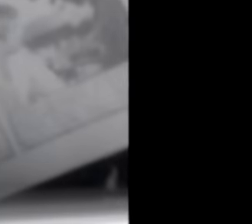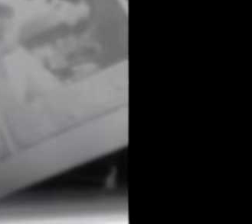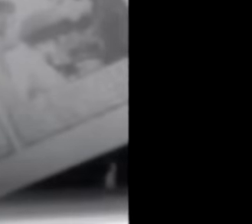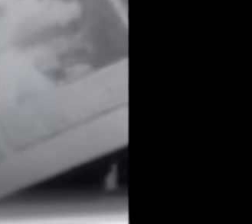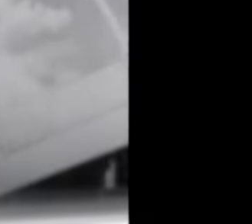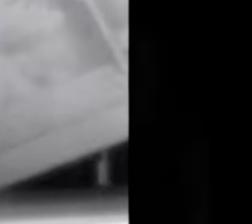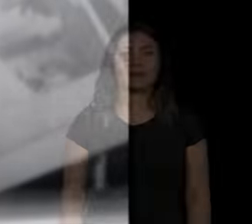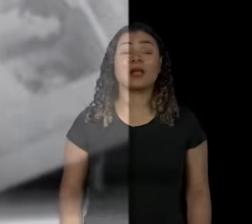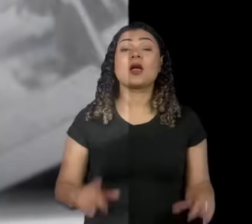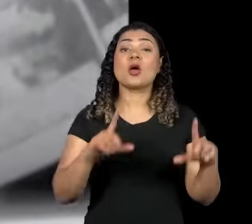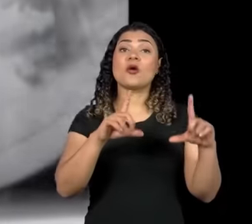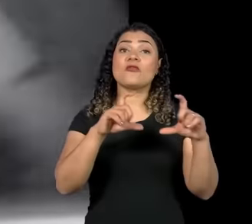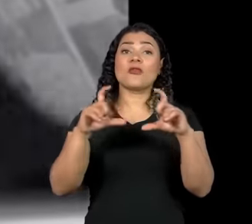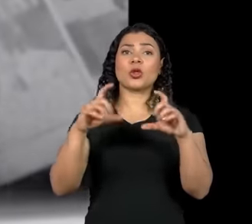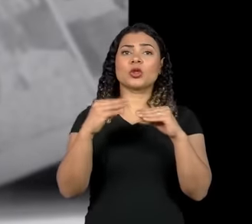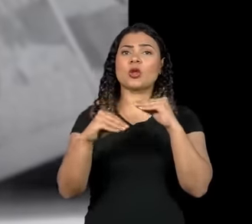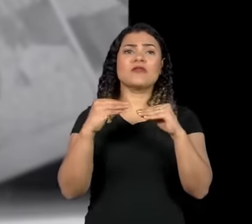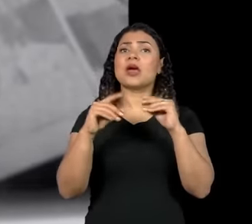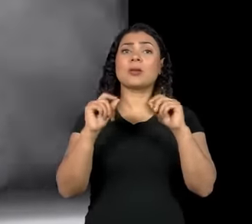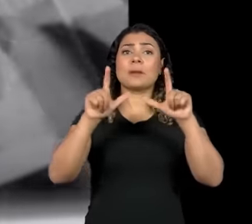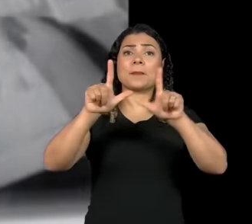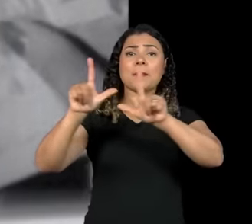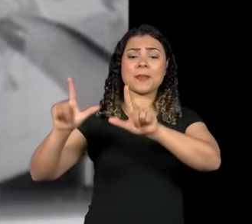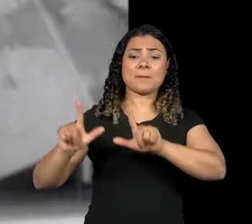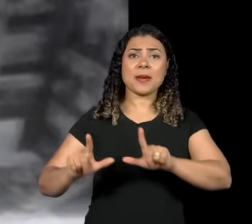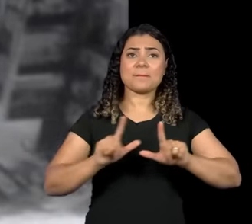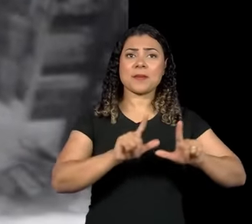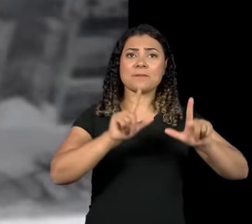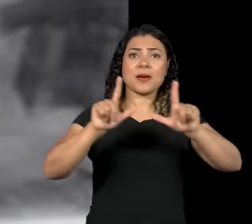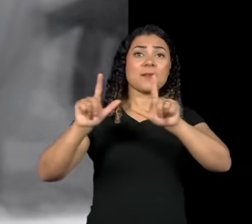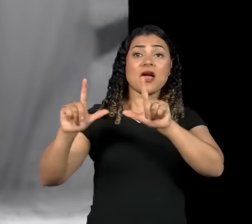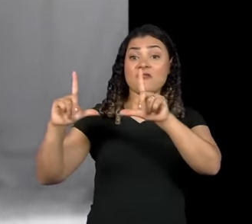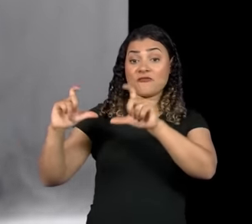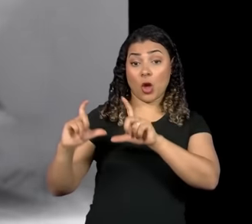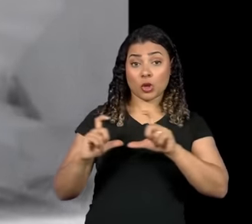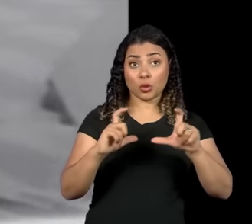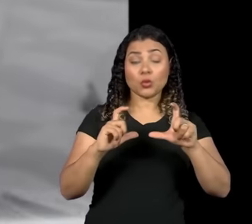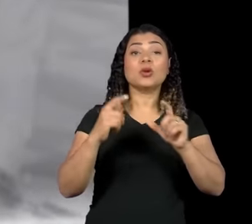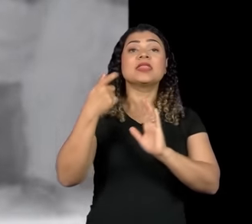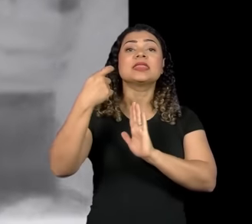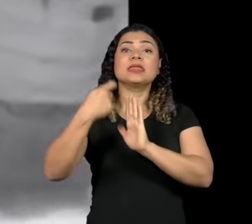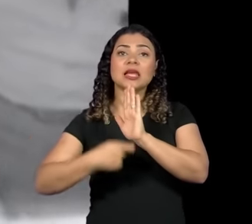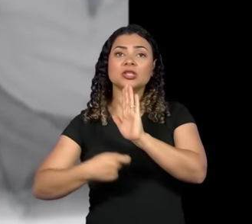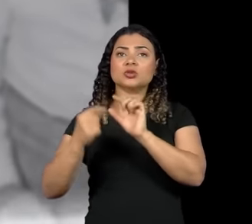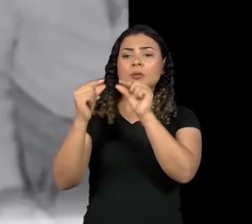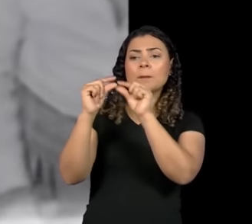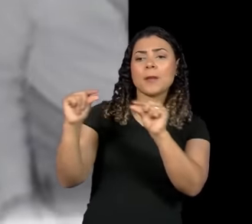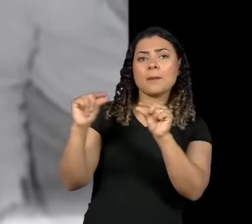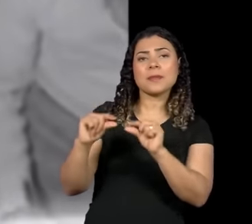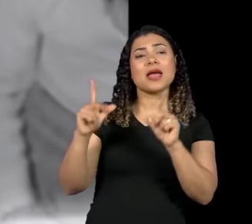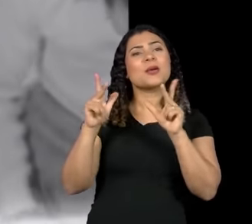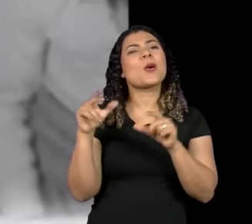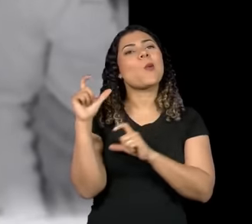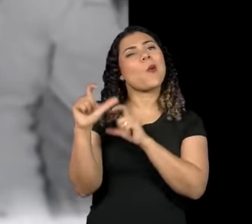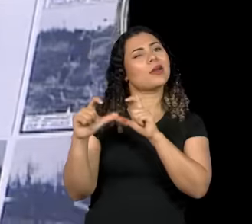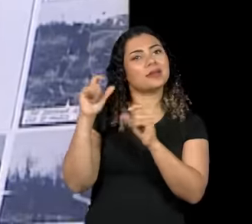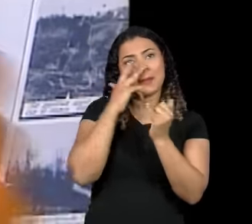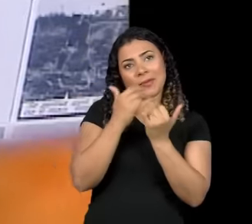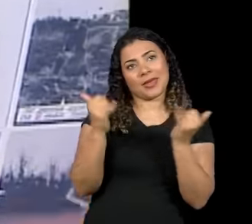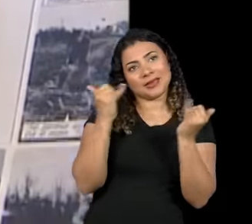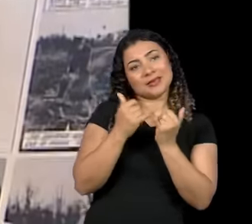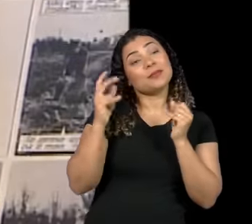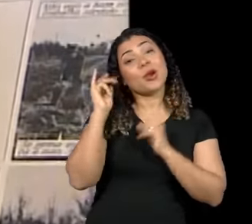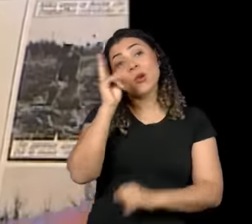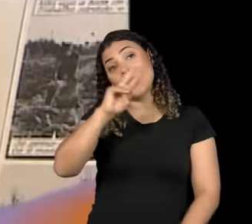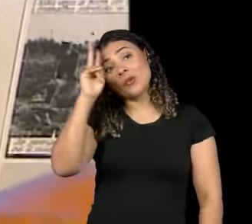As fotonovelas são uma forma de narrativa que combina fotografias e textos para, como nas histórias em quadrinhos, contar